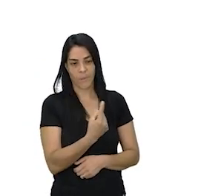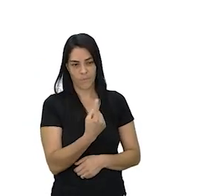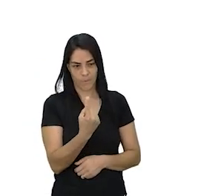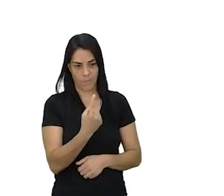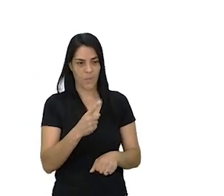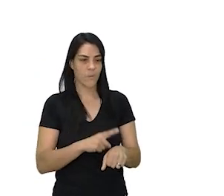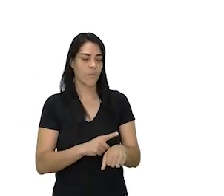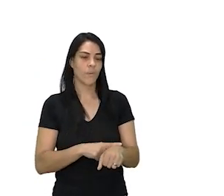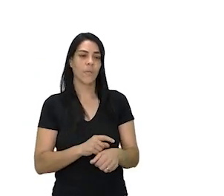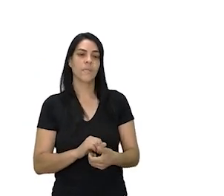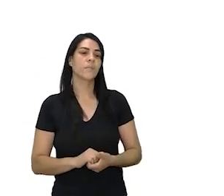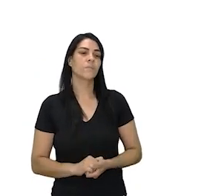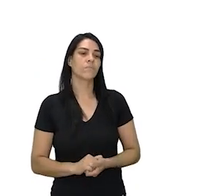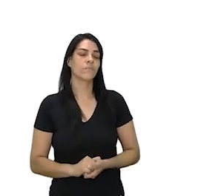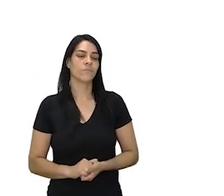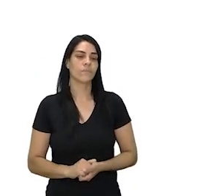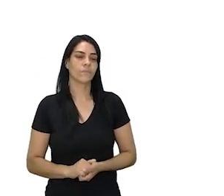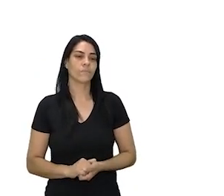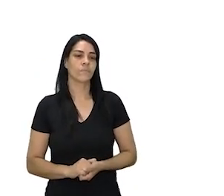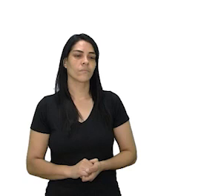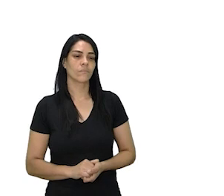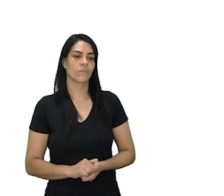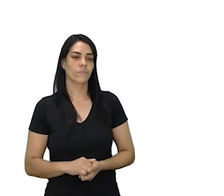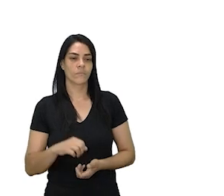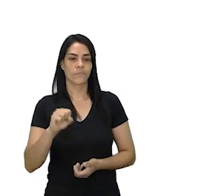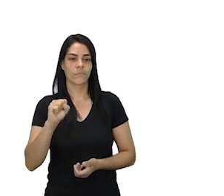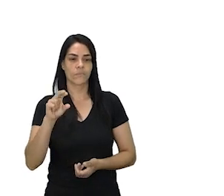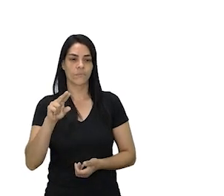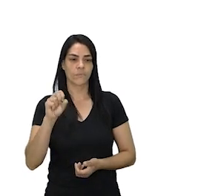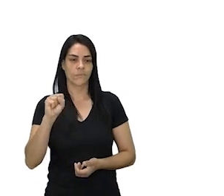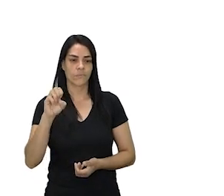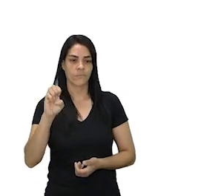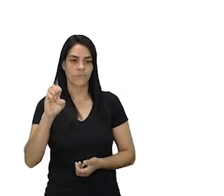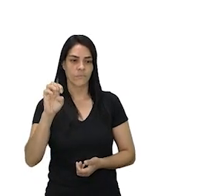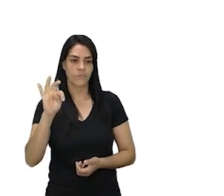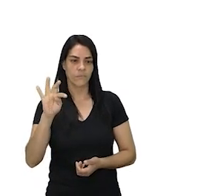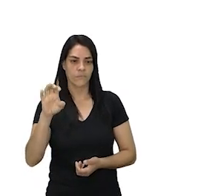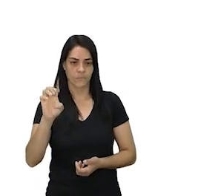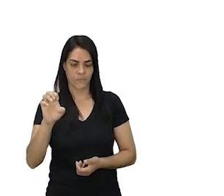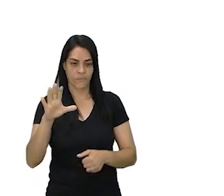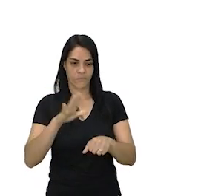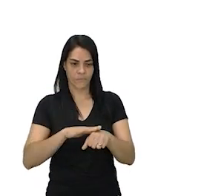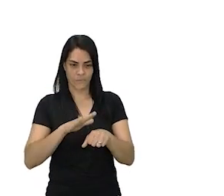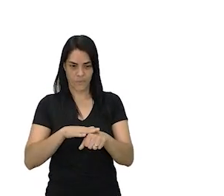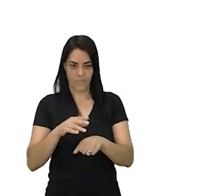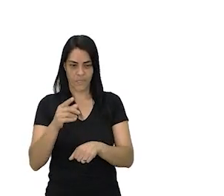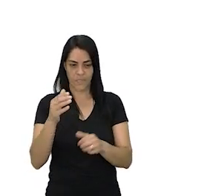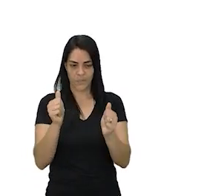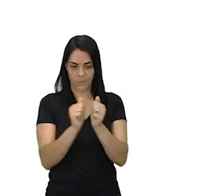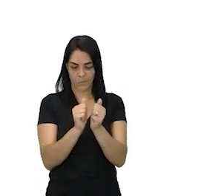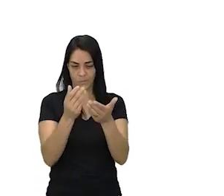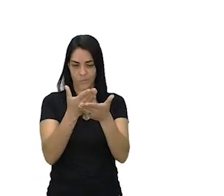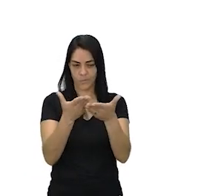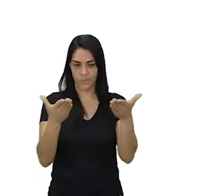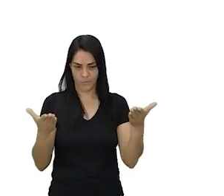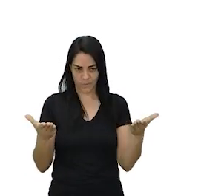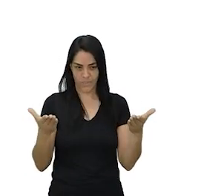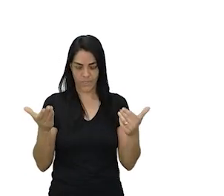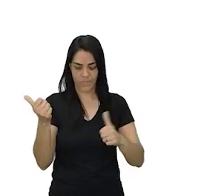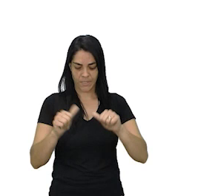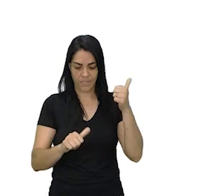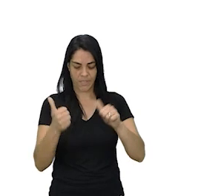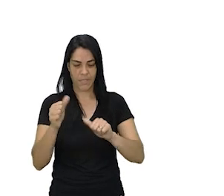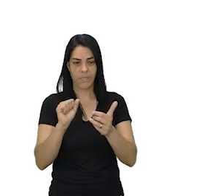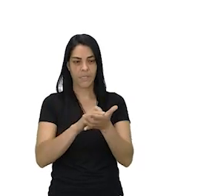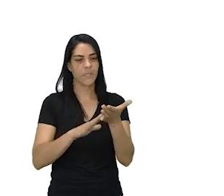momento, a Suzete vai fazer com vocês a análise de algumas atividades que